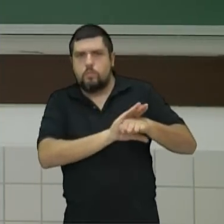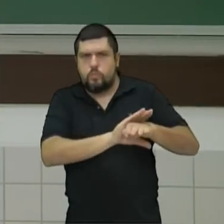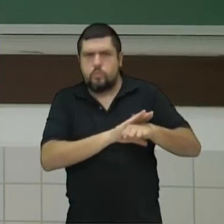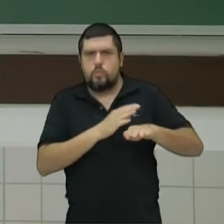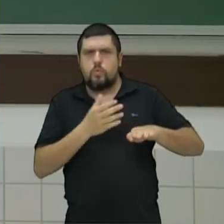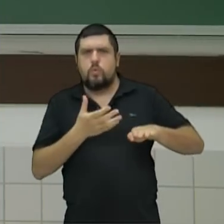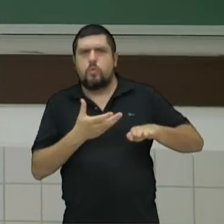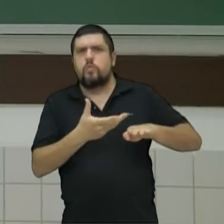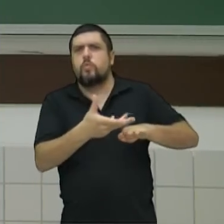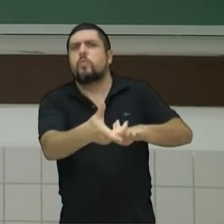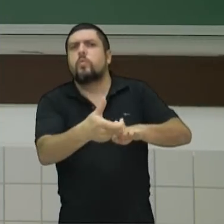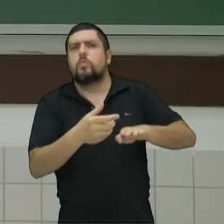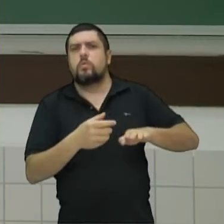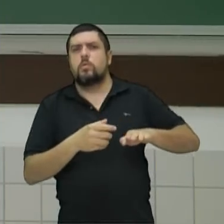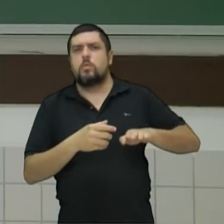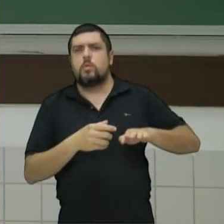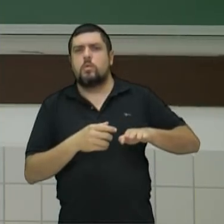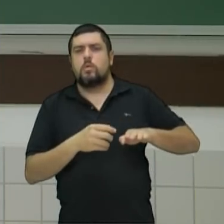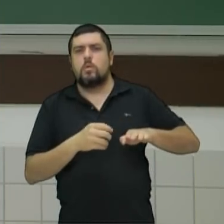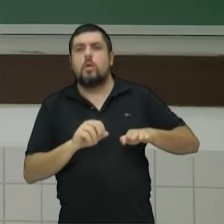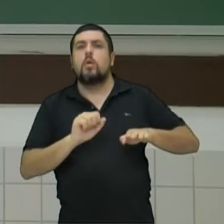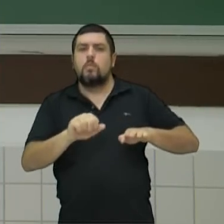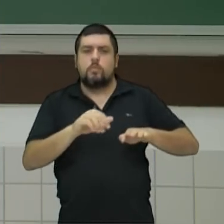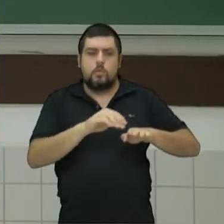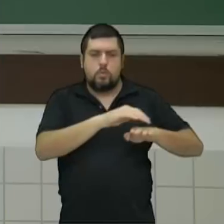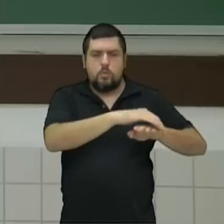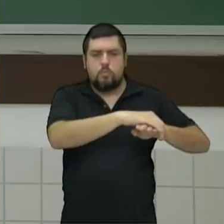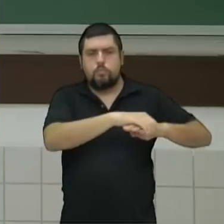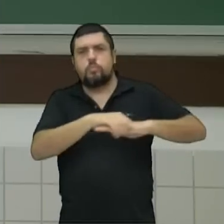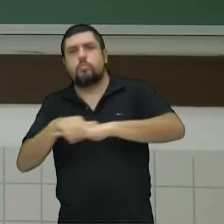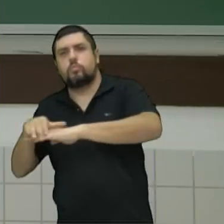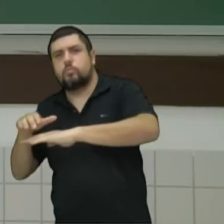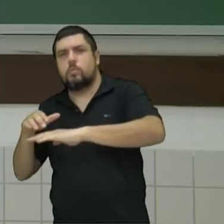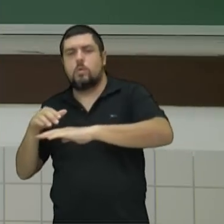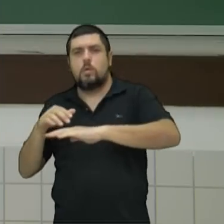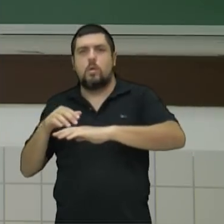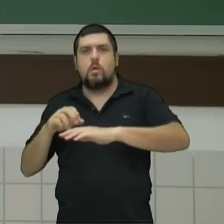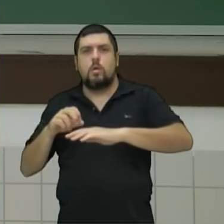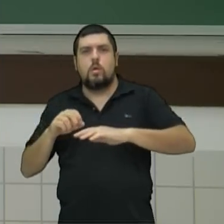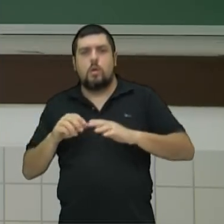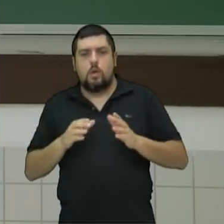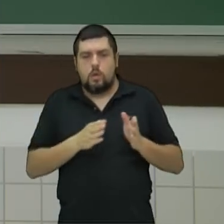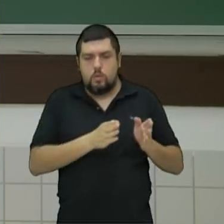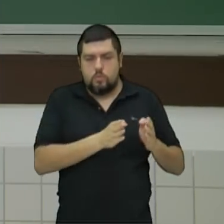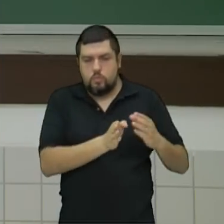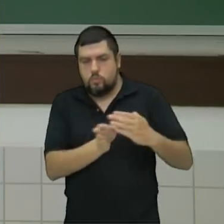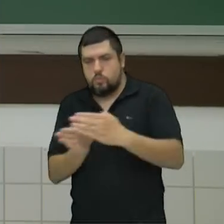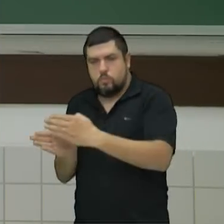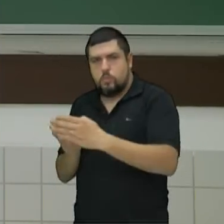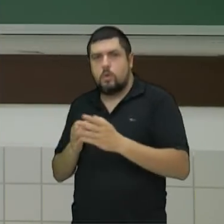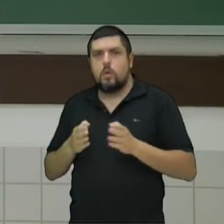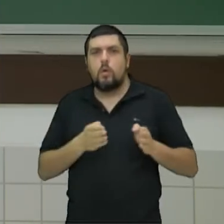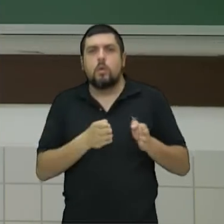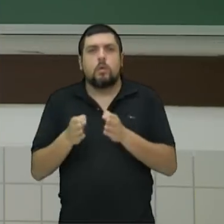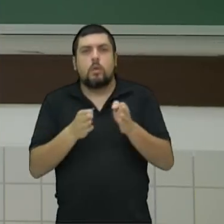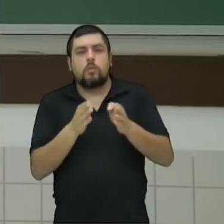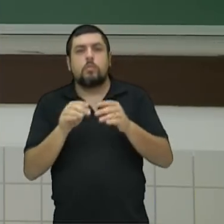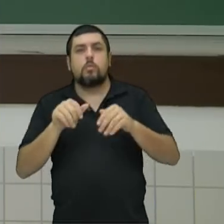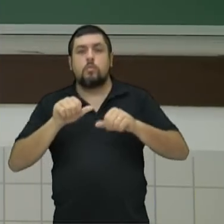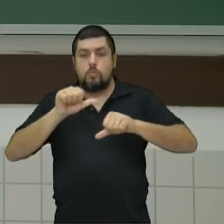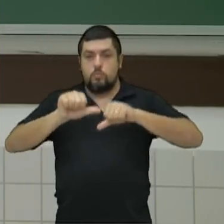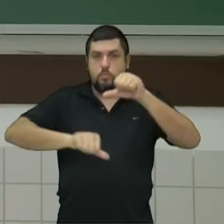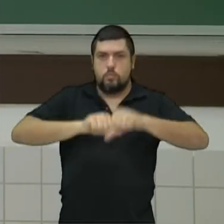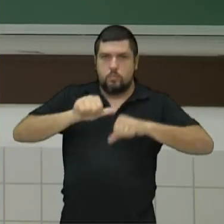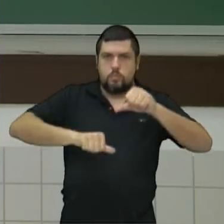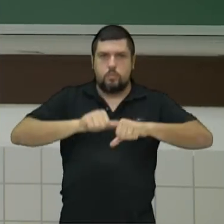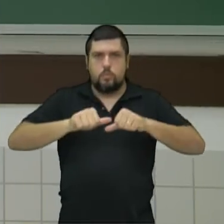pode causar tanto a mudança na direção e sentido da força, certo? Na direção do, melhor dizendo, a direção e